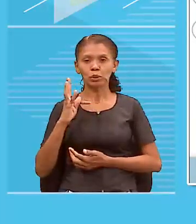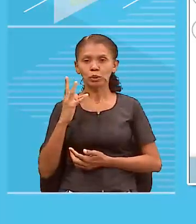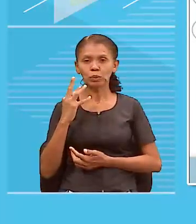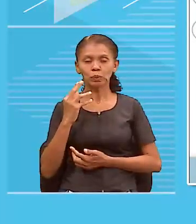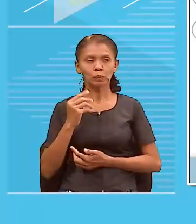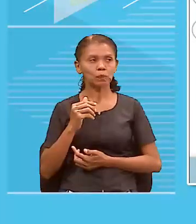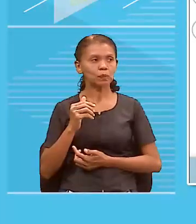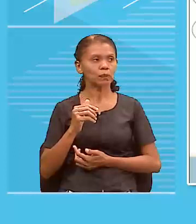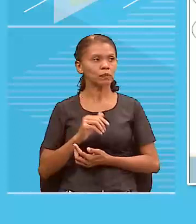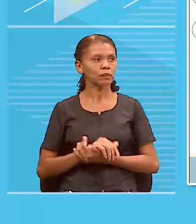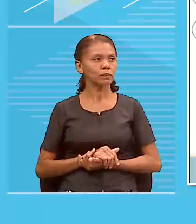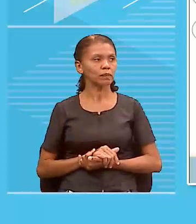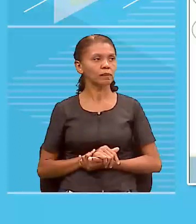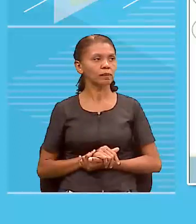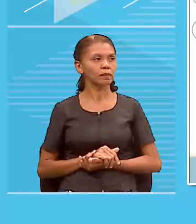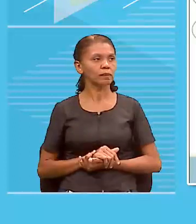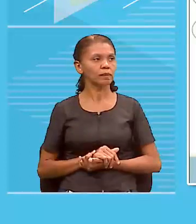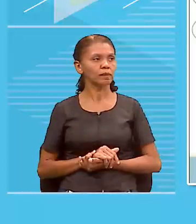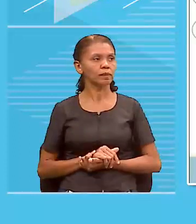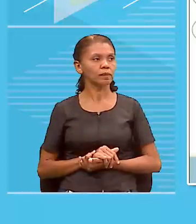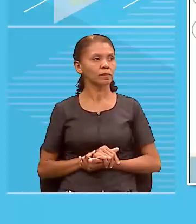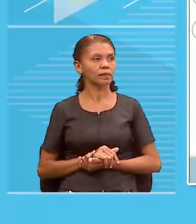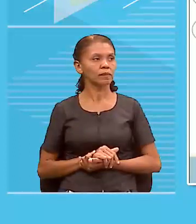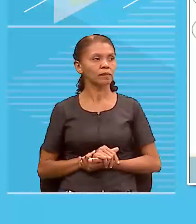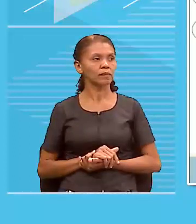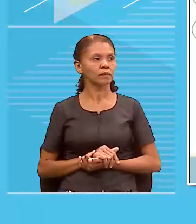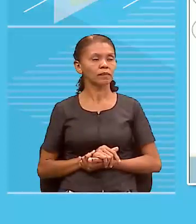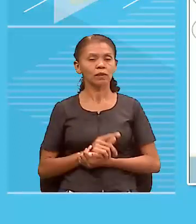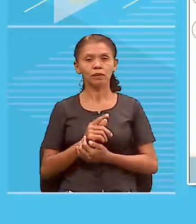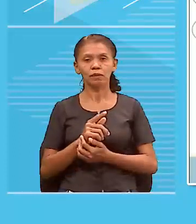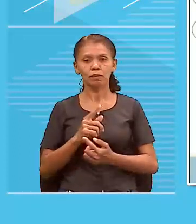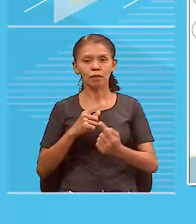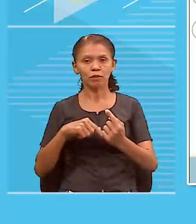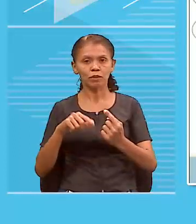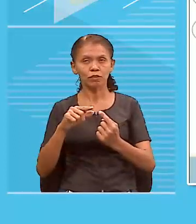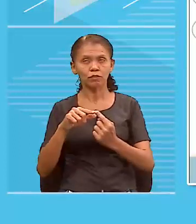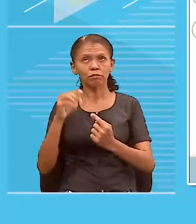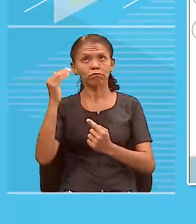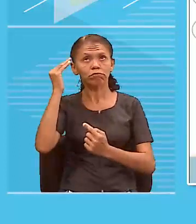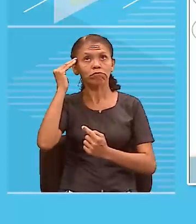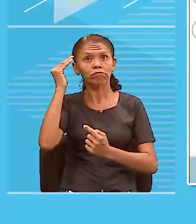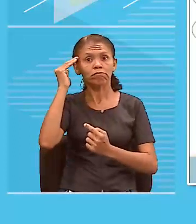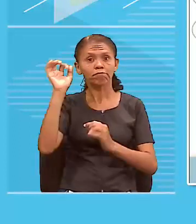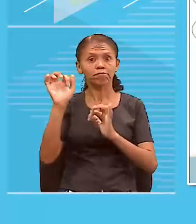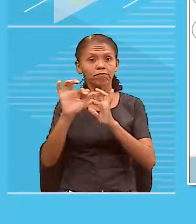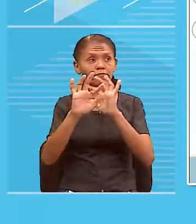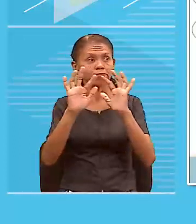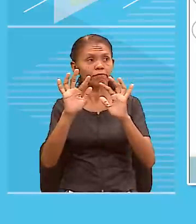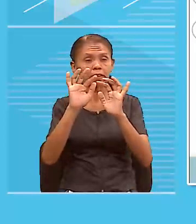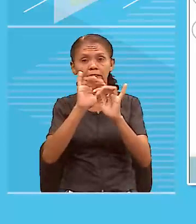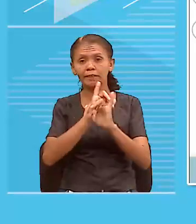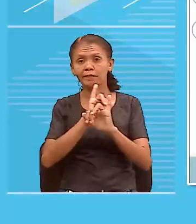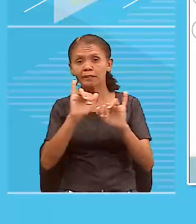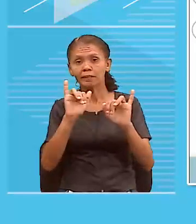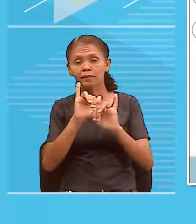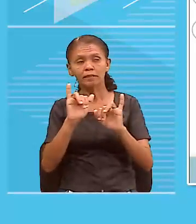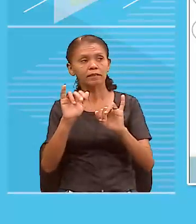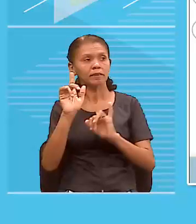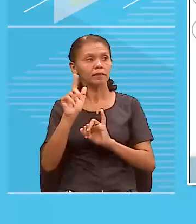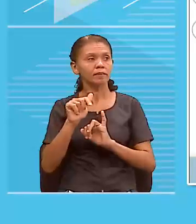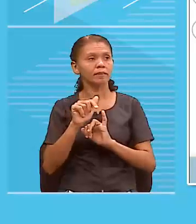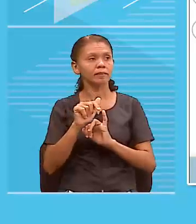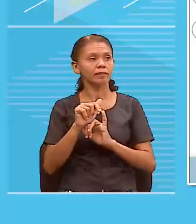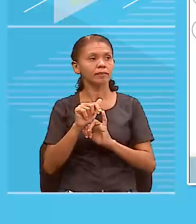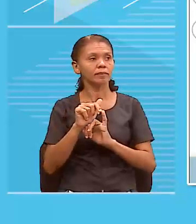a parte de compreensão Neo compreender enunciados visualizar as